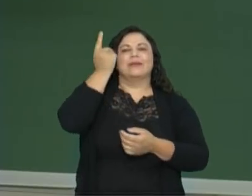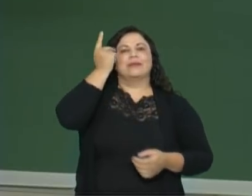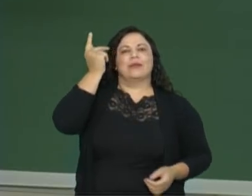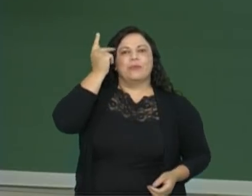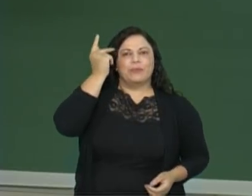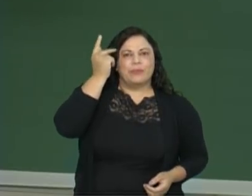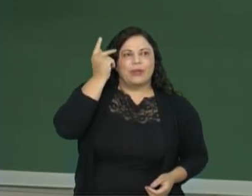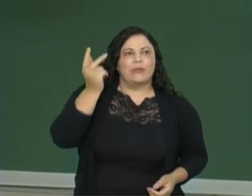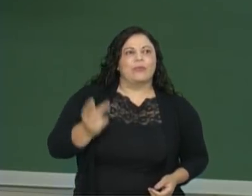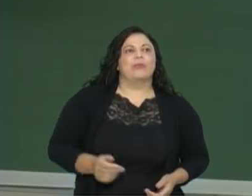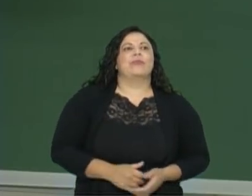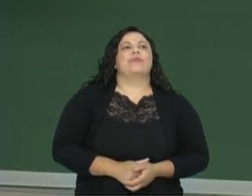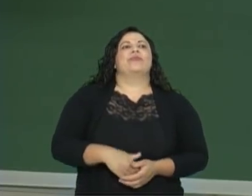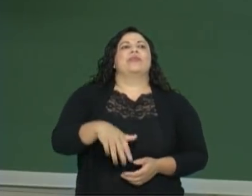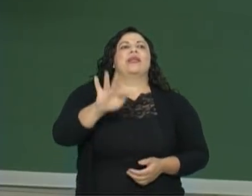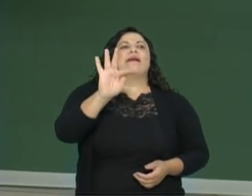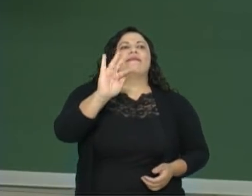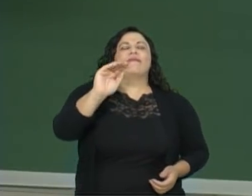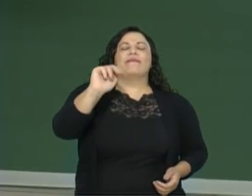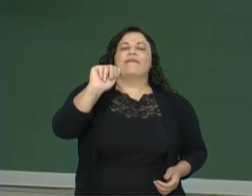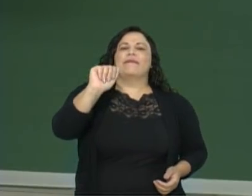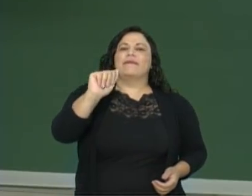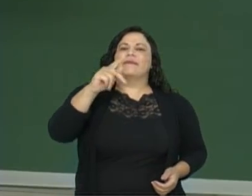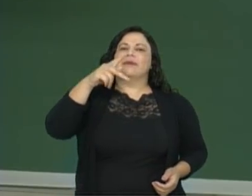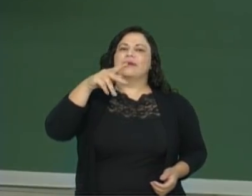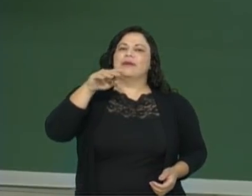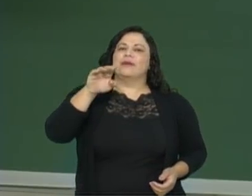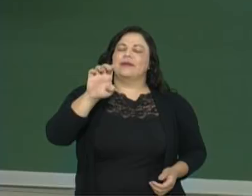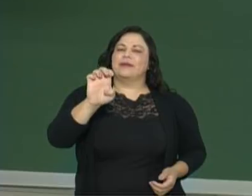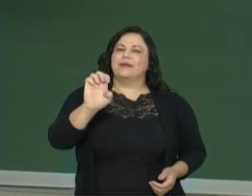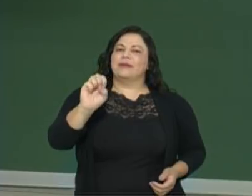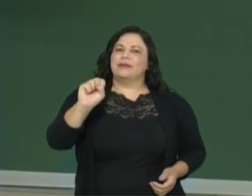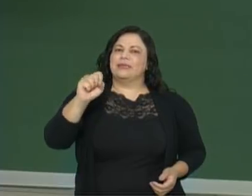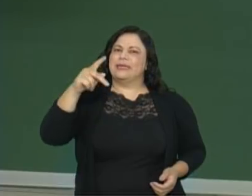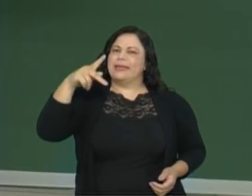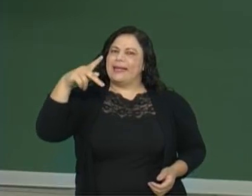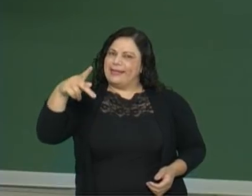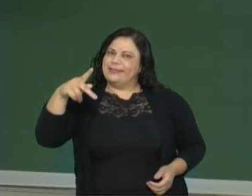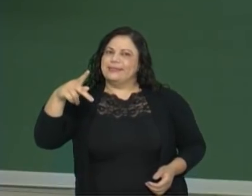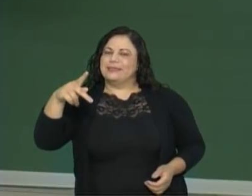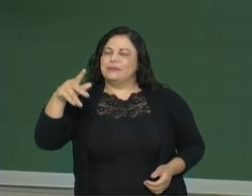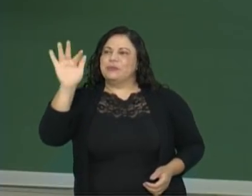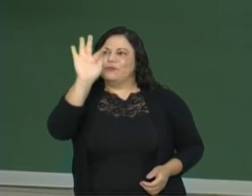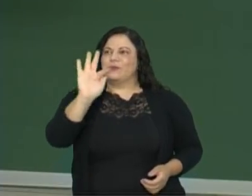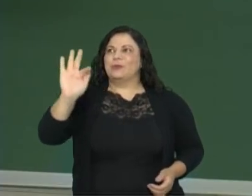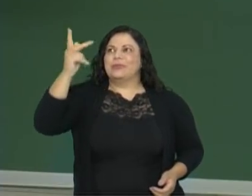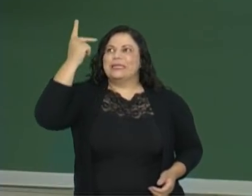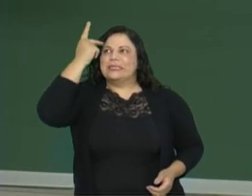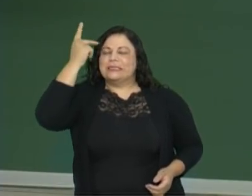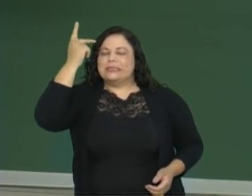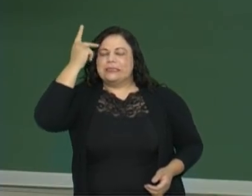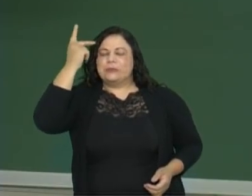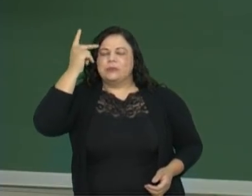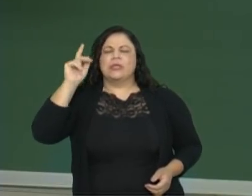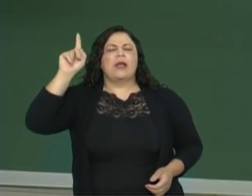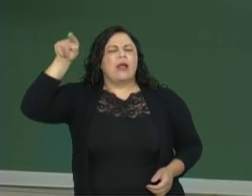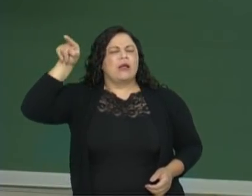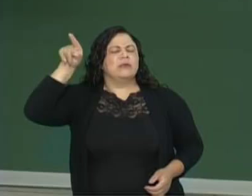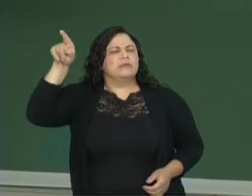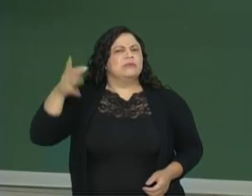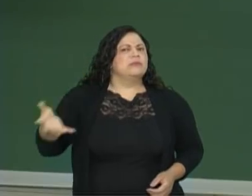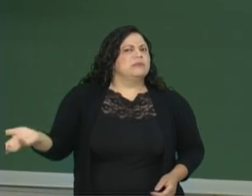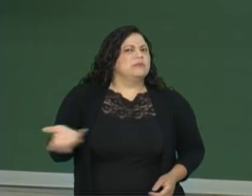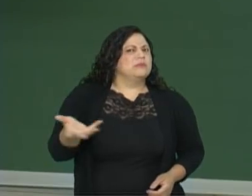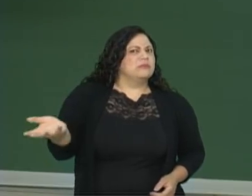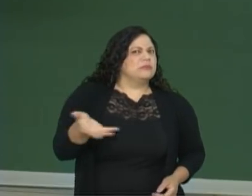a FAPESP. A FAPESP que tem lá aquele acelerador de partículas que eu comentei para vocês, o Sirius.